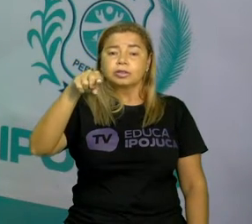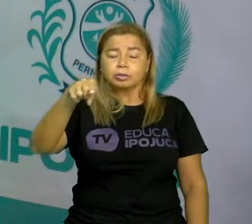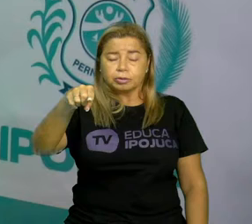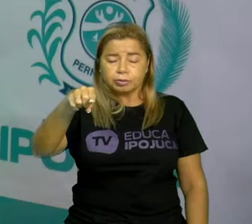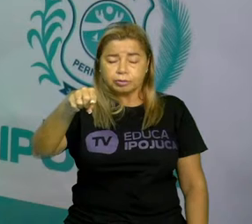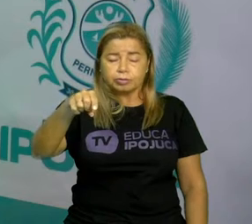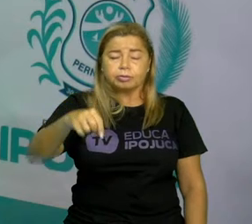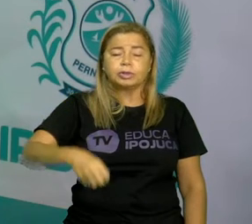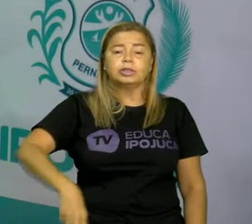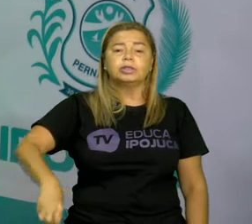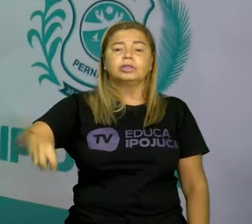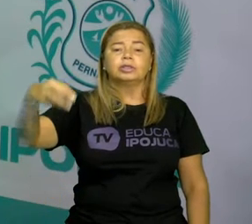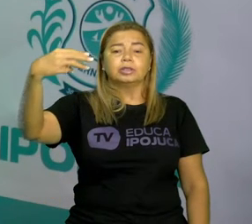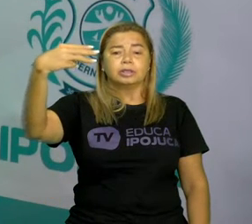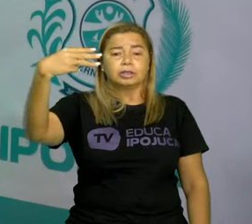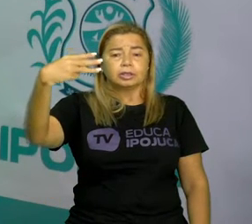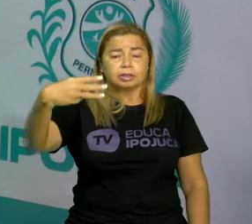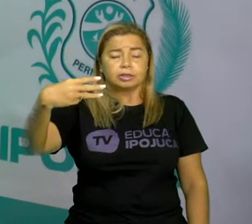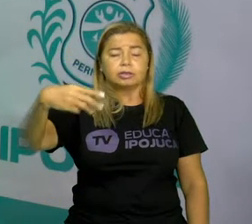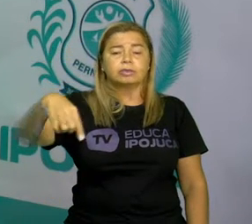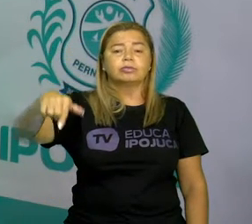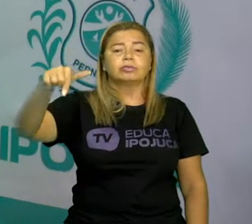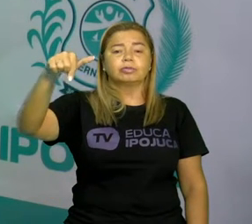Ó, 5.378.